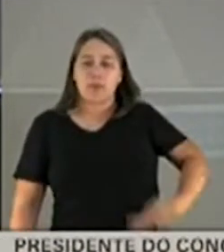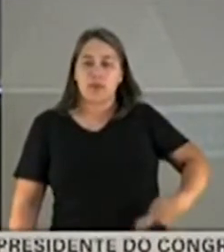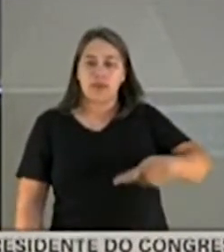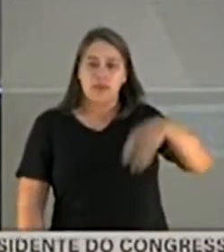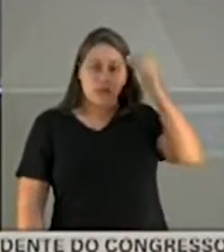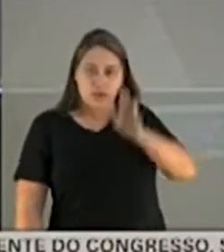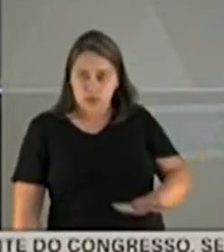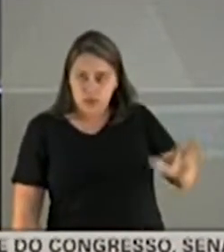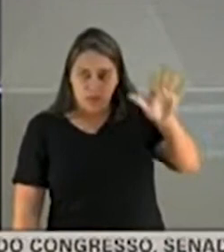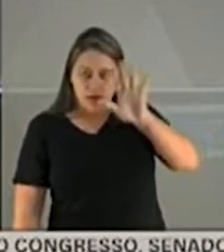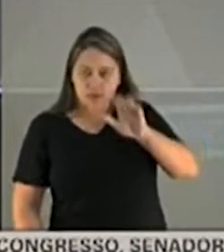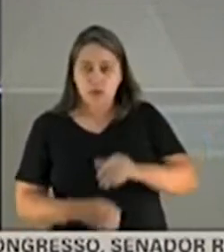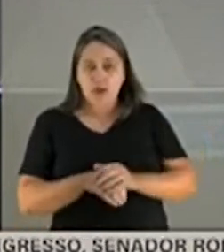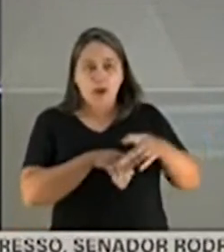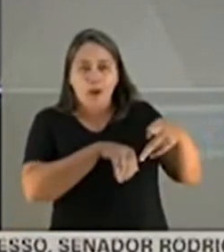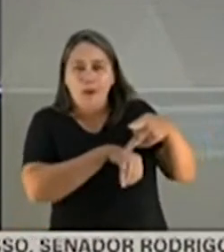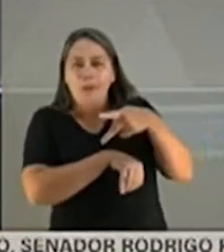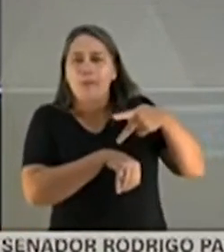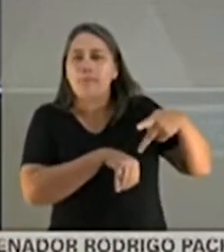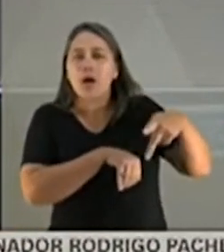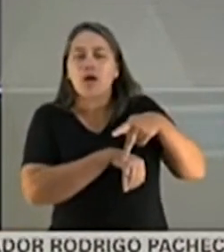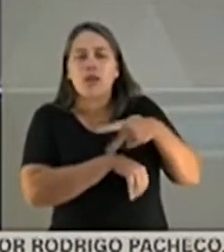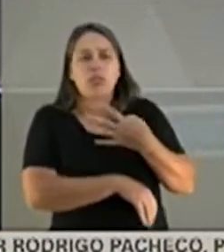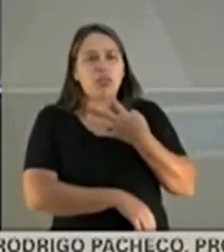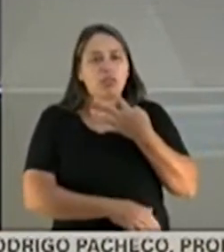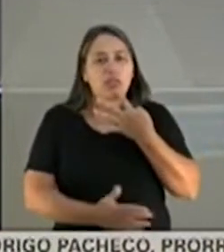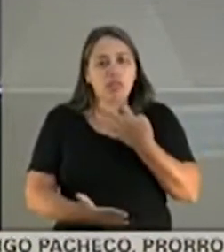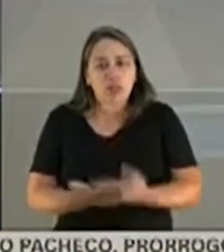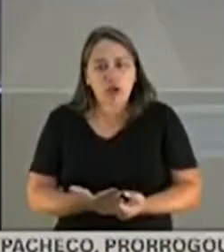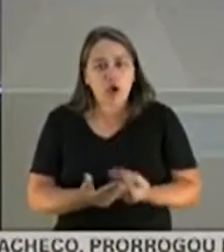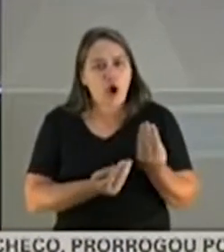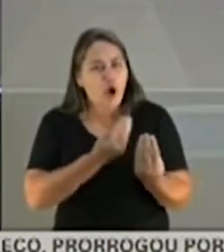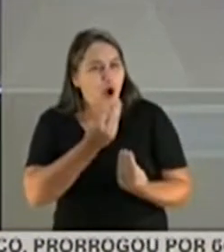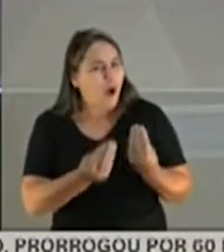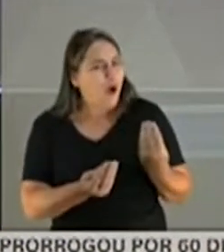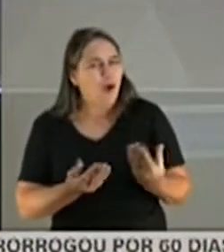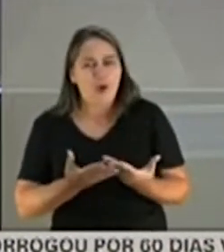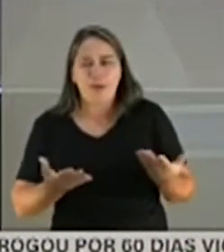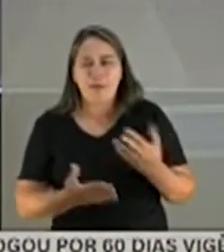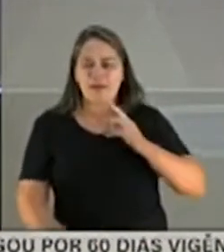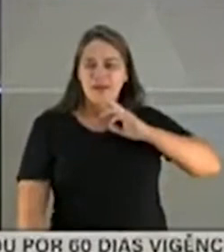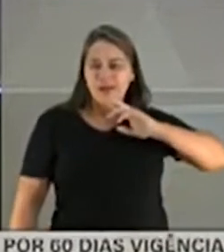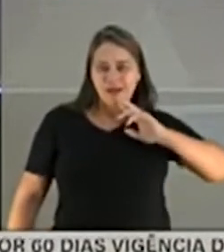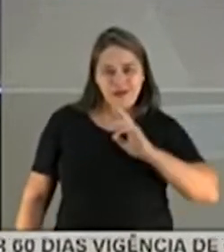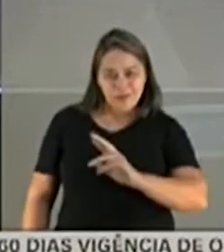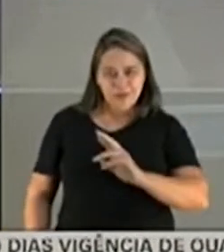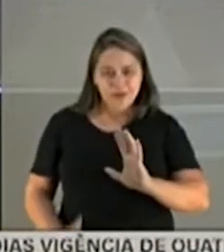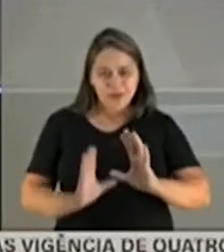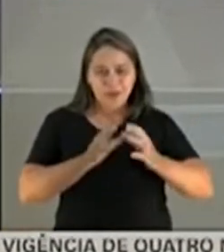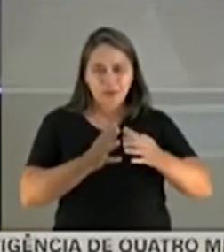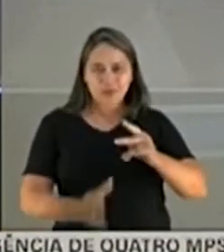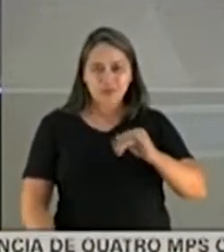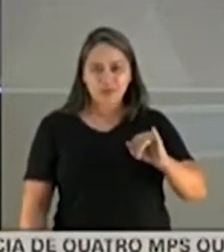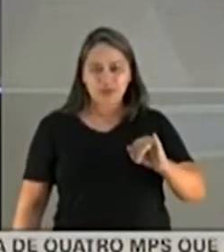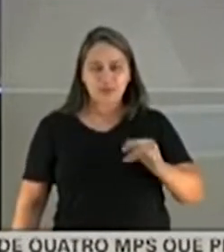República. E o país ficou estupefato com a maneira com que ele respondeu a essa comissão parlamentar